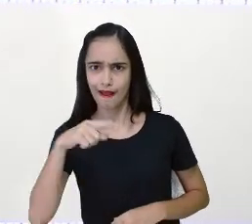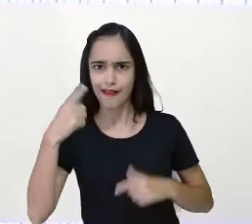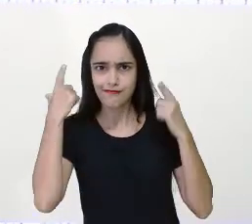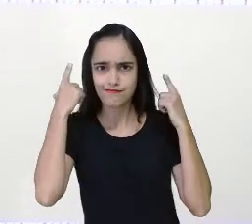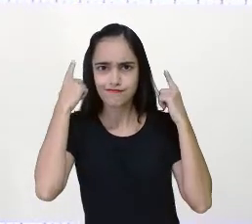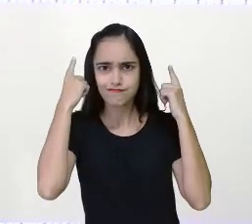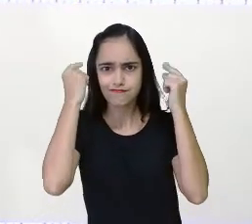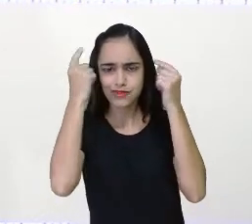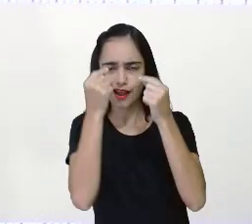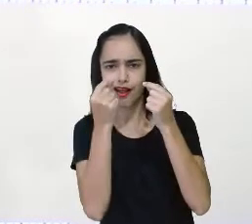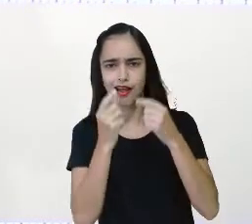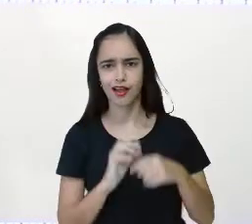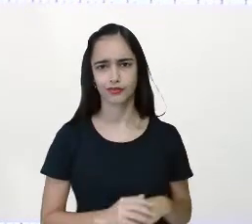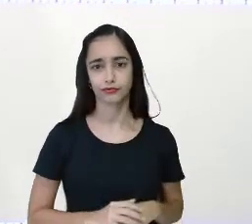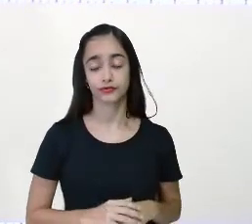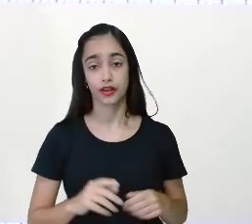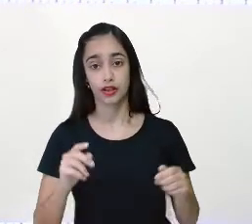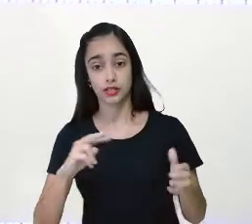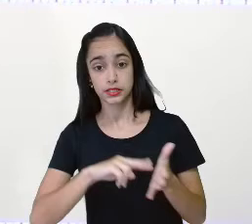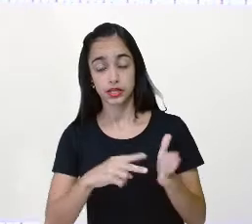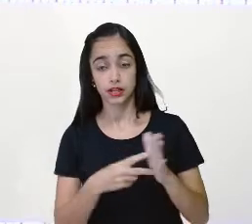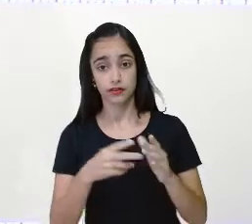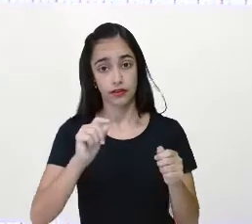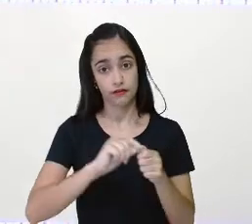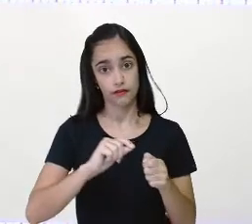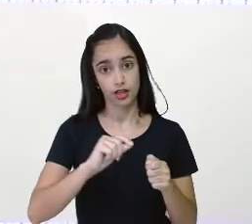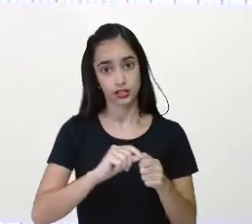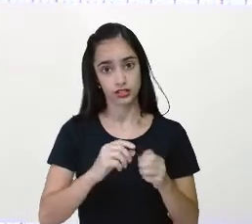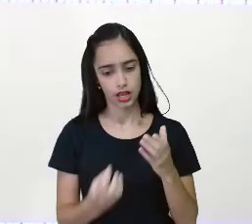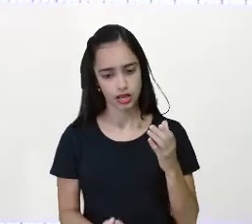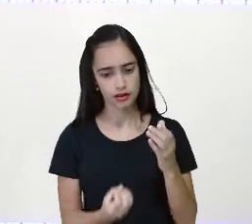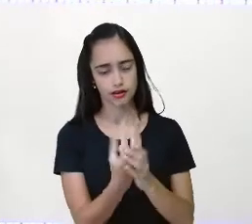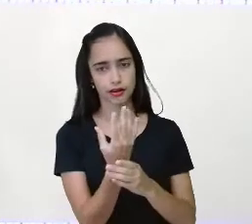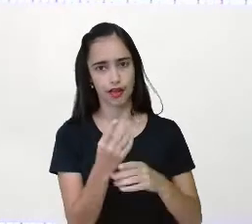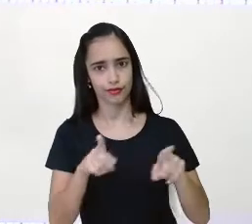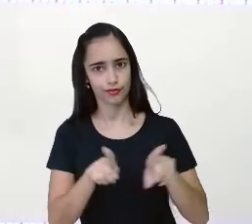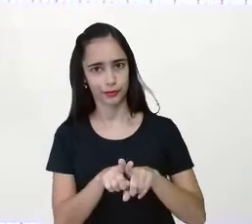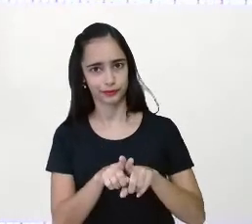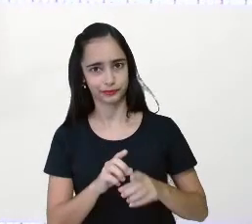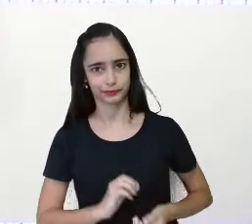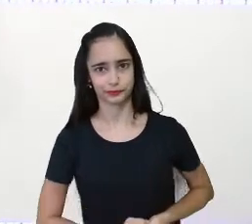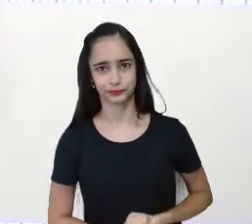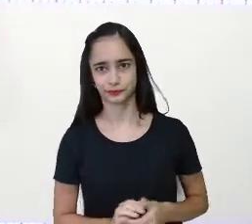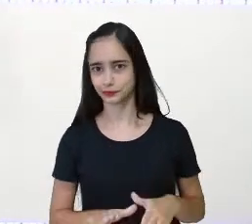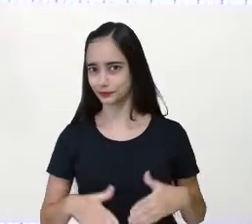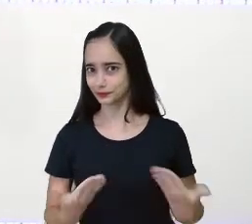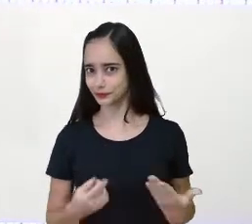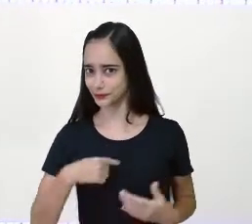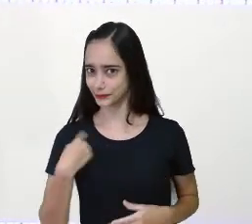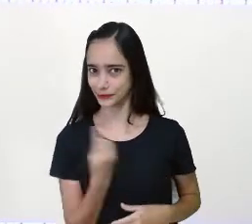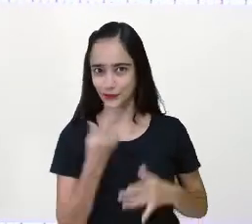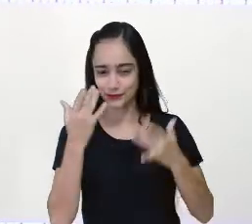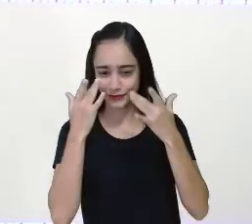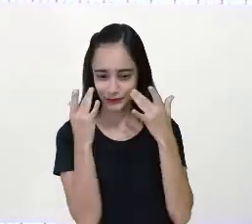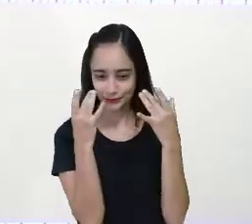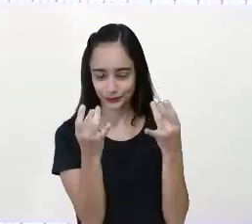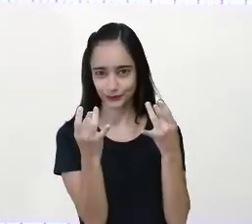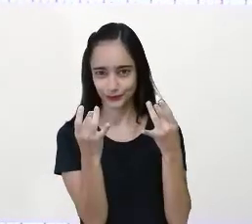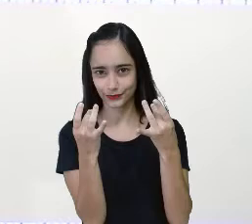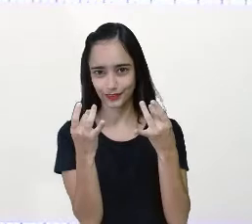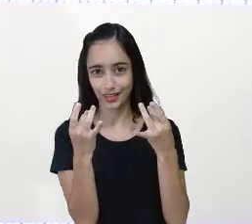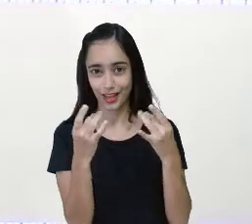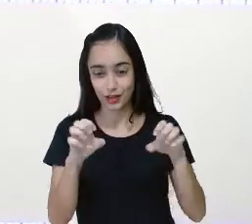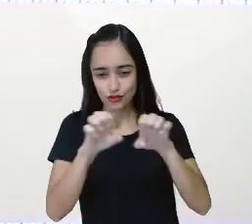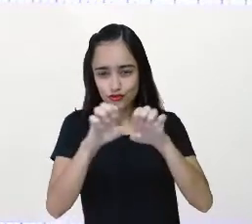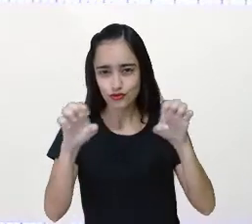poier, que significa fazer, criar, não é? Então, a gente vai agora observar a estrutura